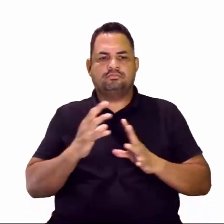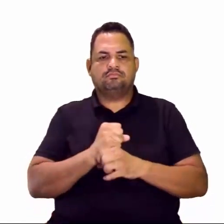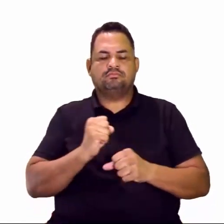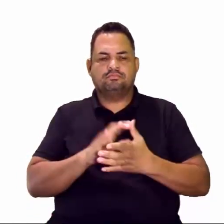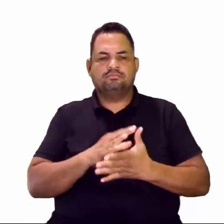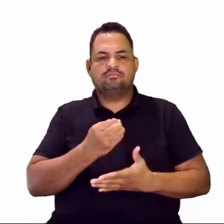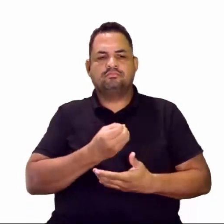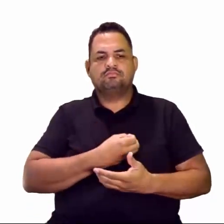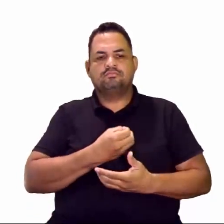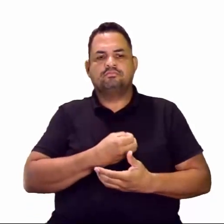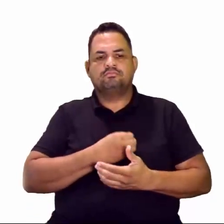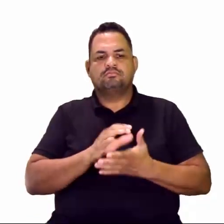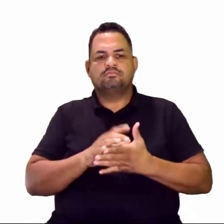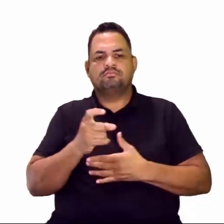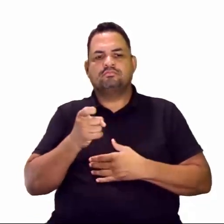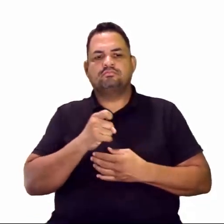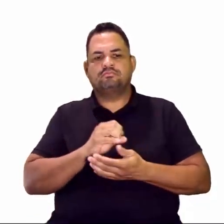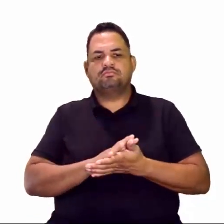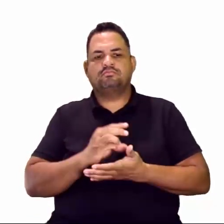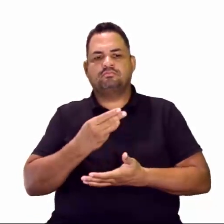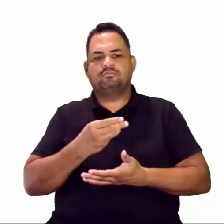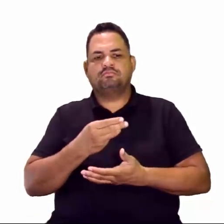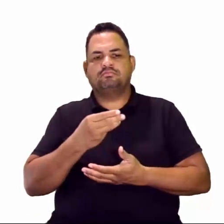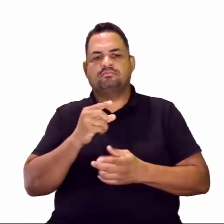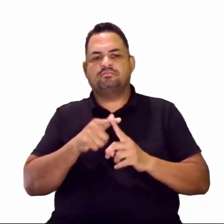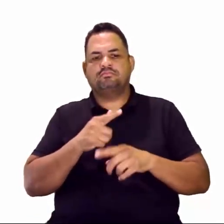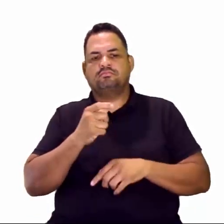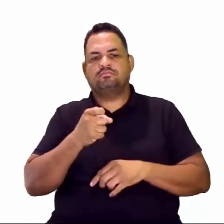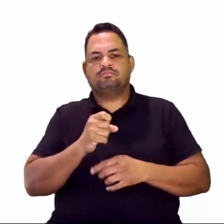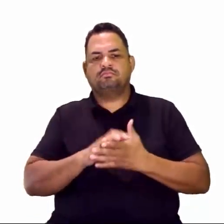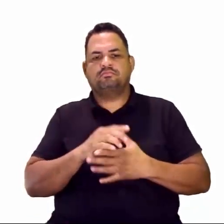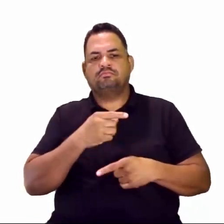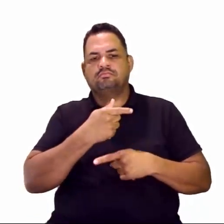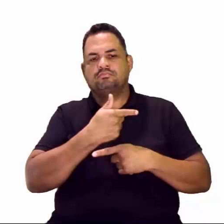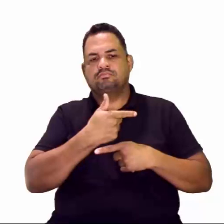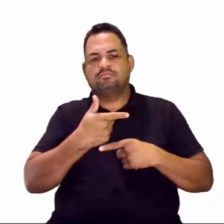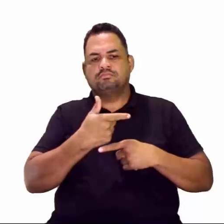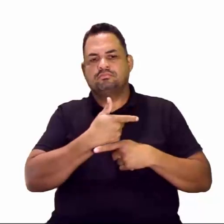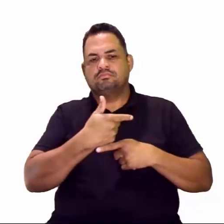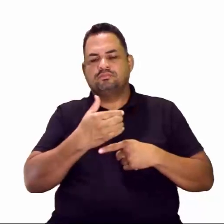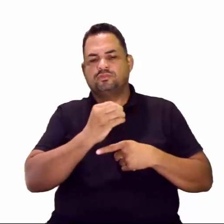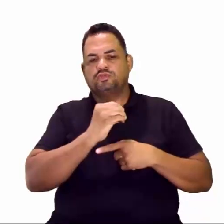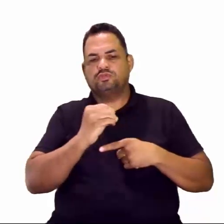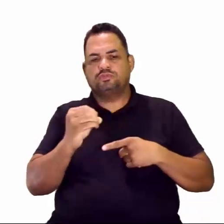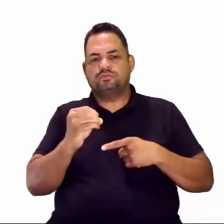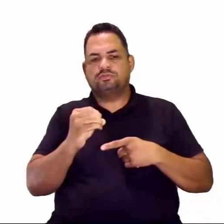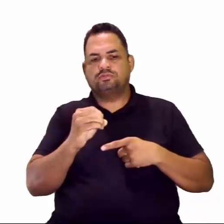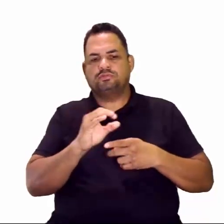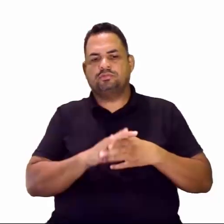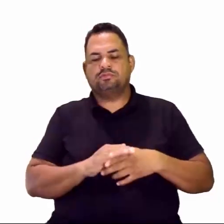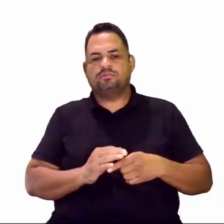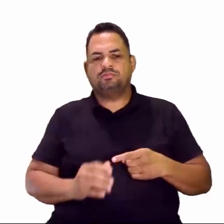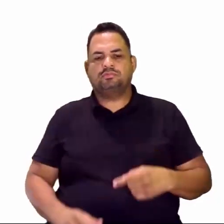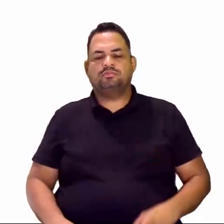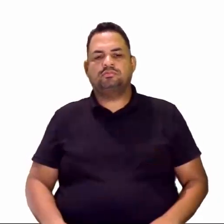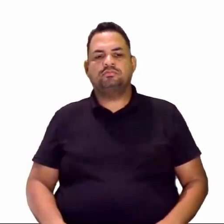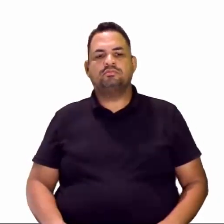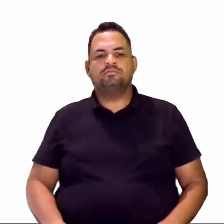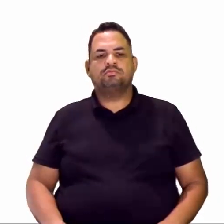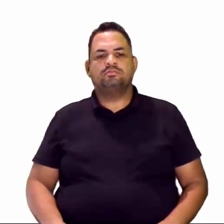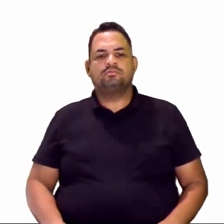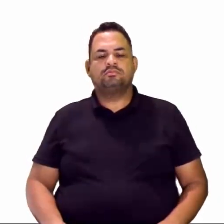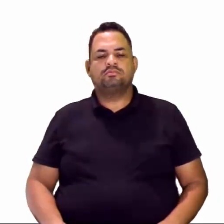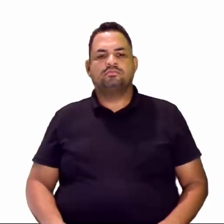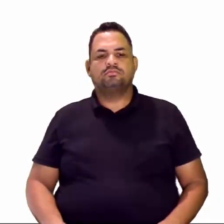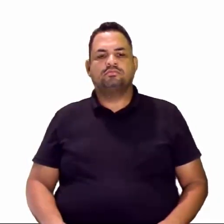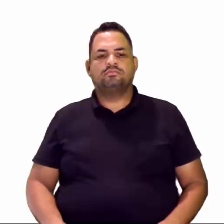calculando o valor de X, 34 vezes X igual a 2 vezes 100, que é 200. E aí, olha só,